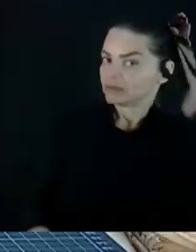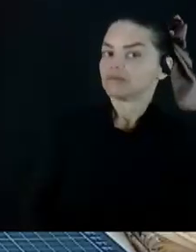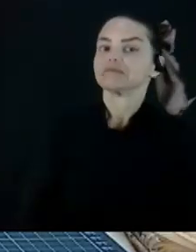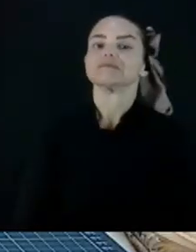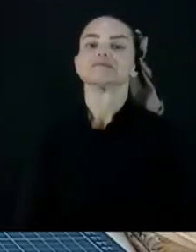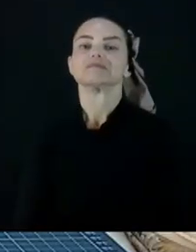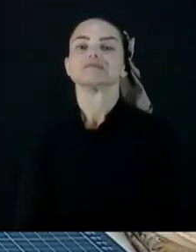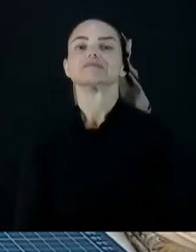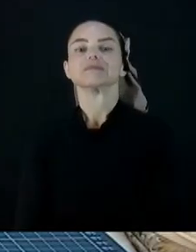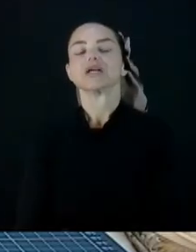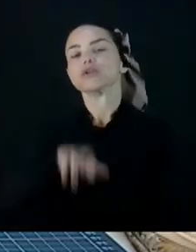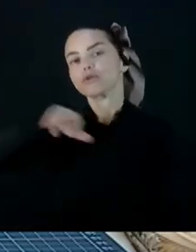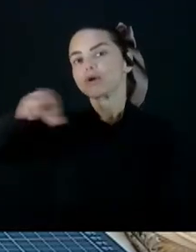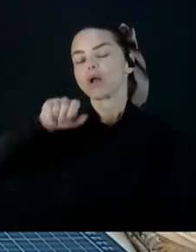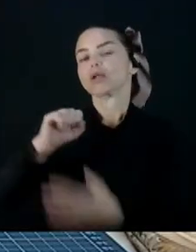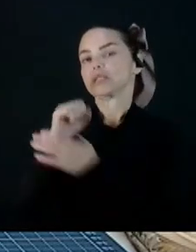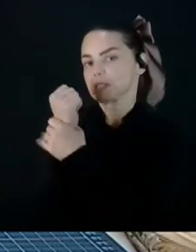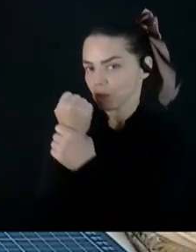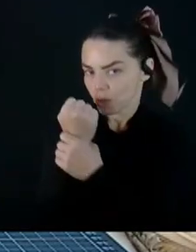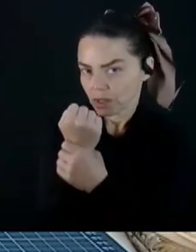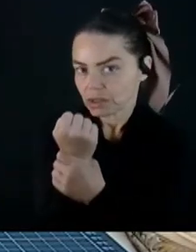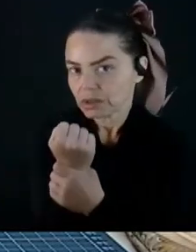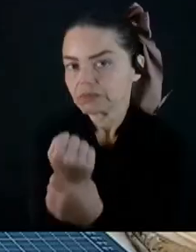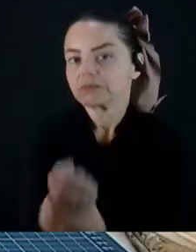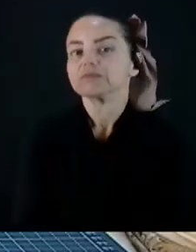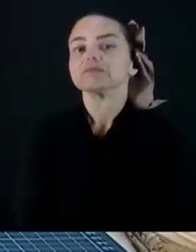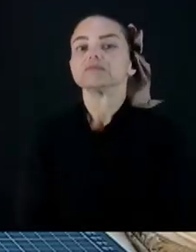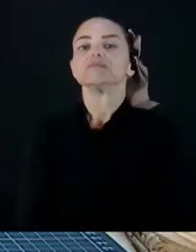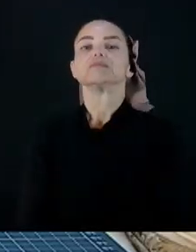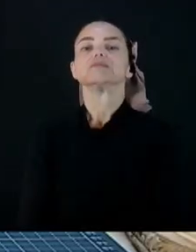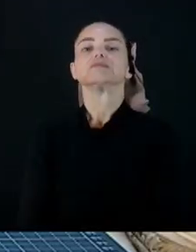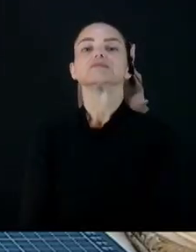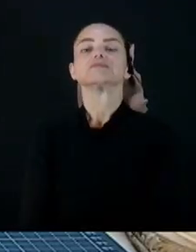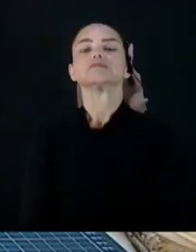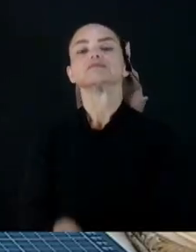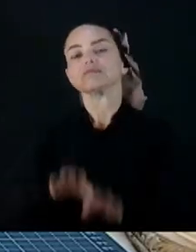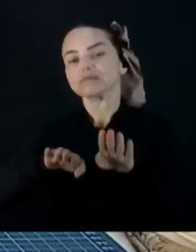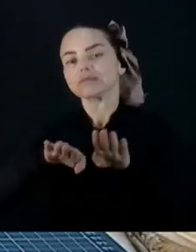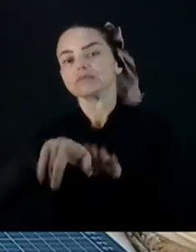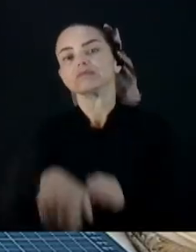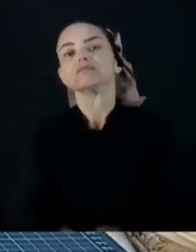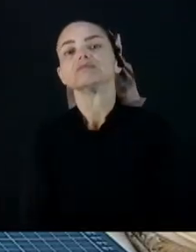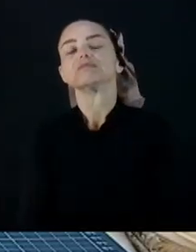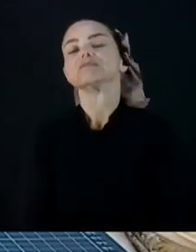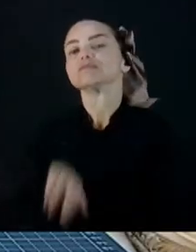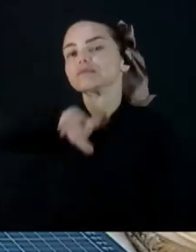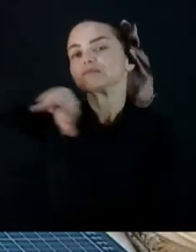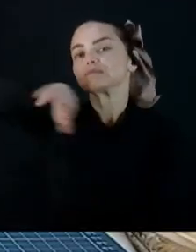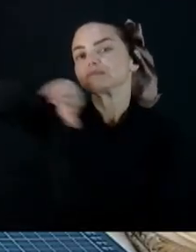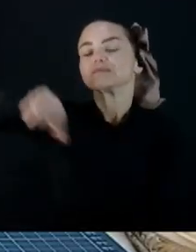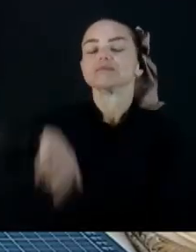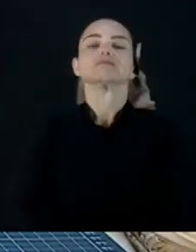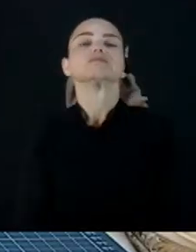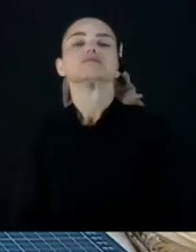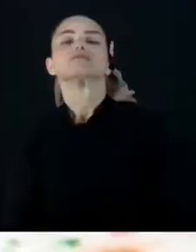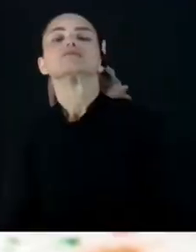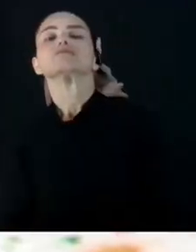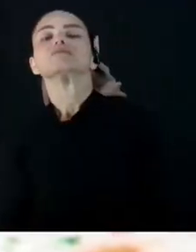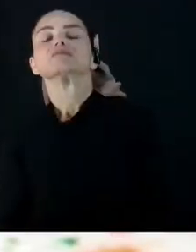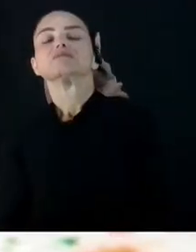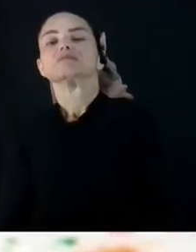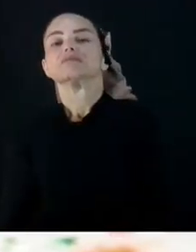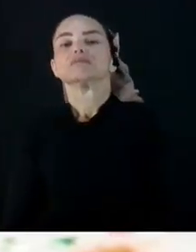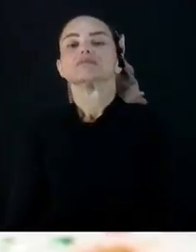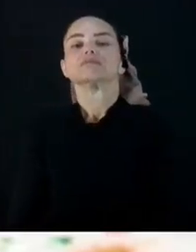tá? Uhum. É a costura de segurança. Você vai seguir a outra costura? Não, então, a diferença de pé de máquina